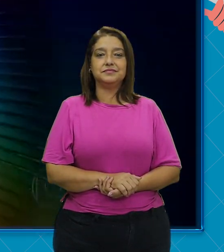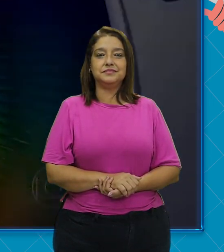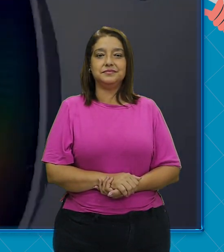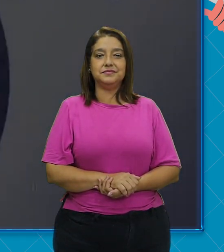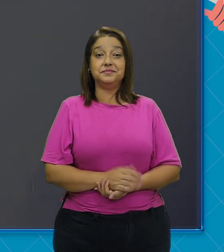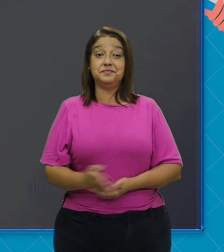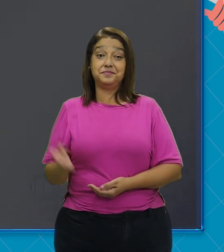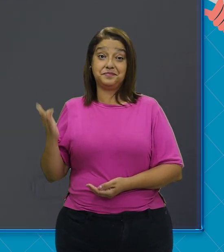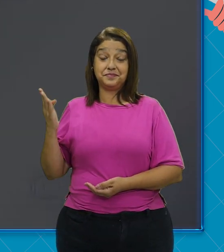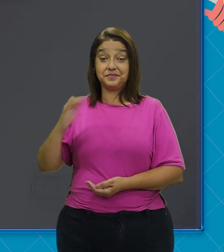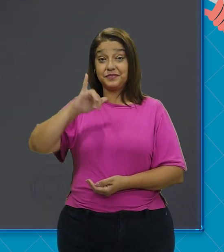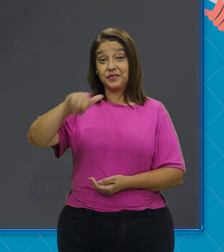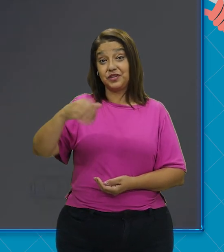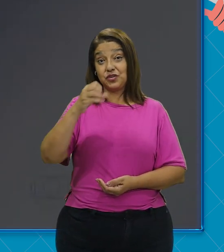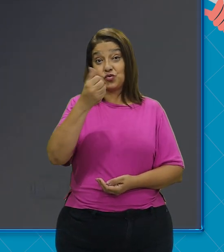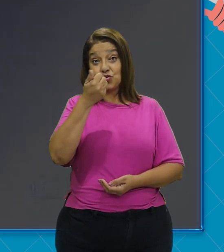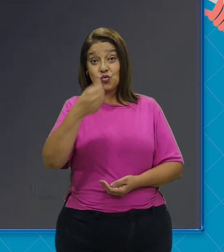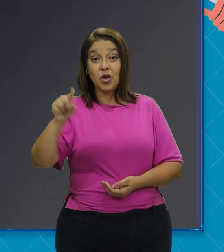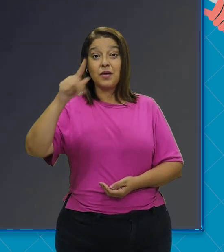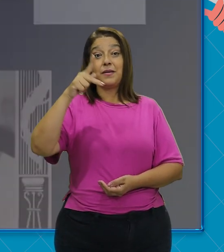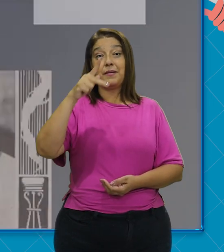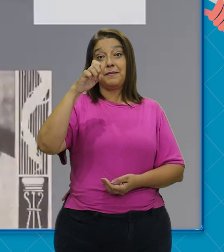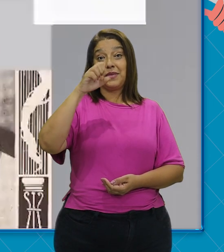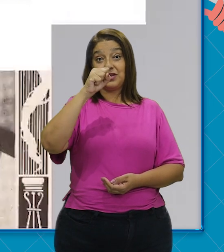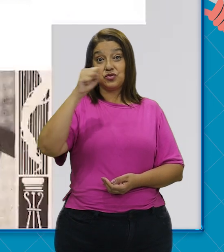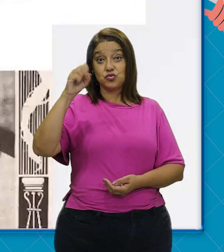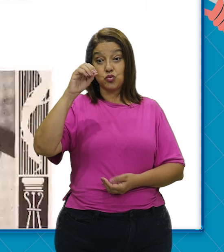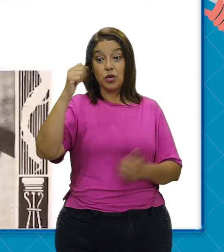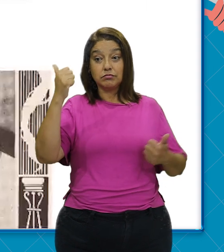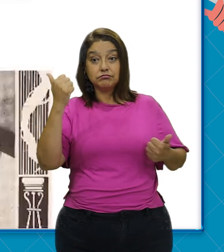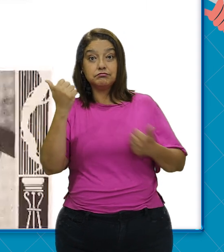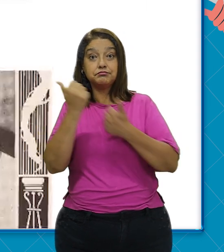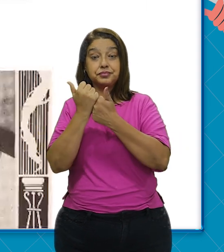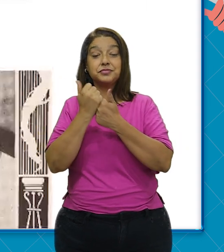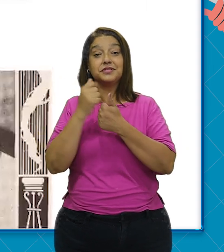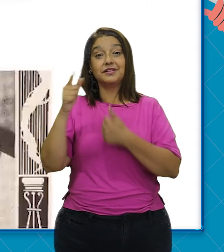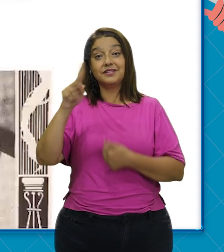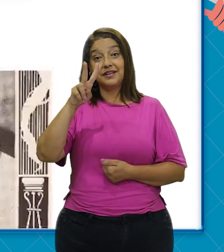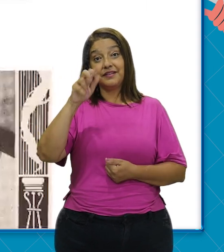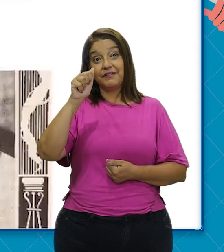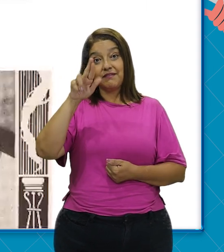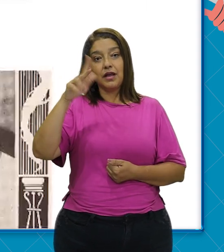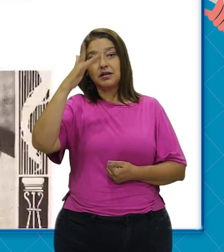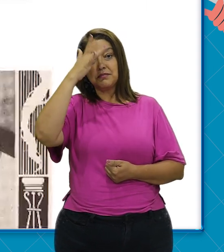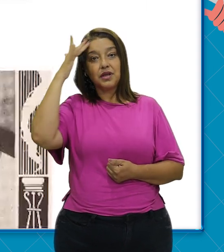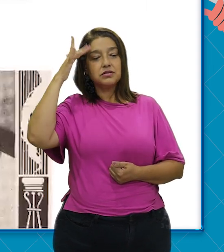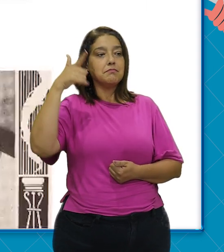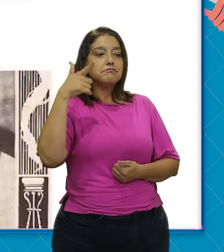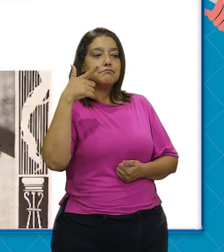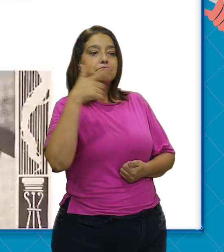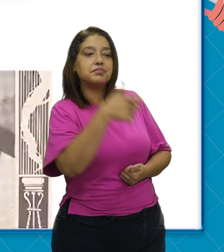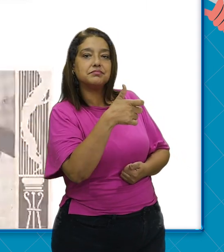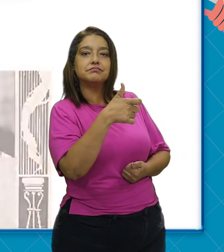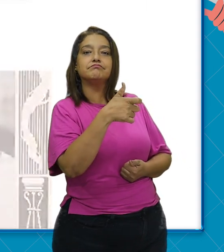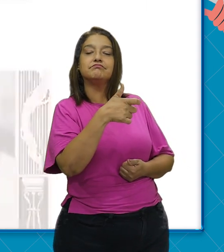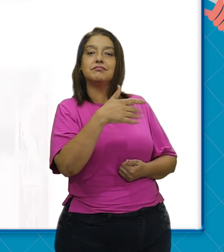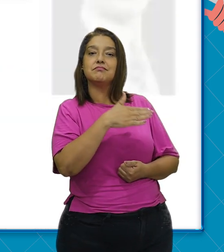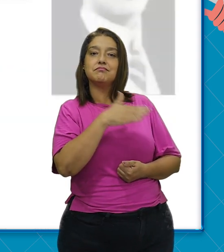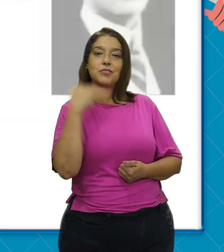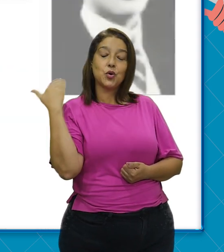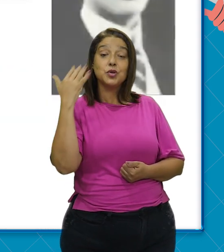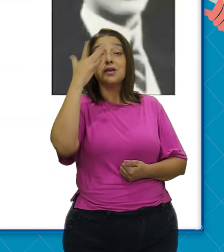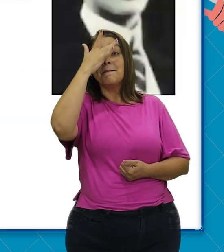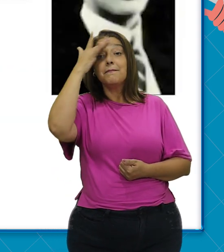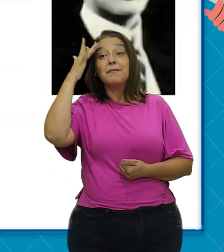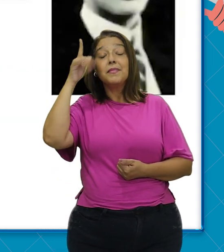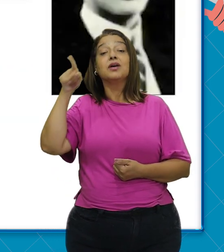João Pessoa, o vice do Getúlio Vargas, é assassinado em uma humilde confeitaria. O responsável por